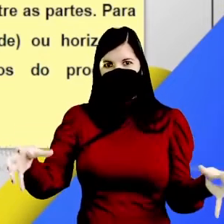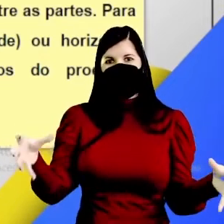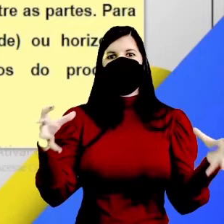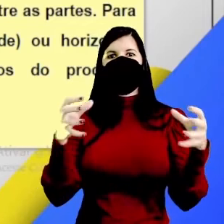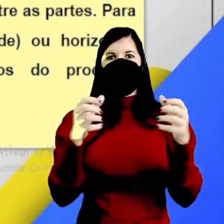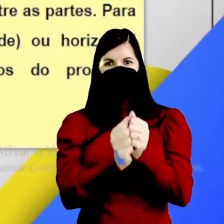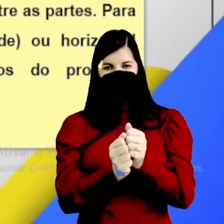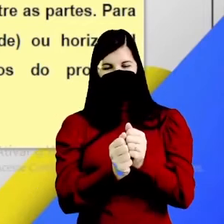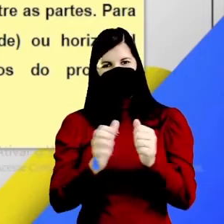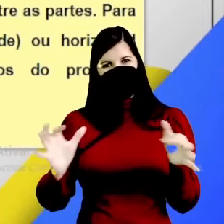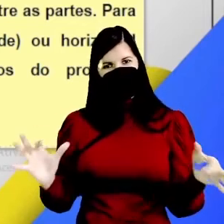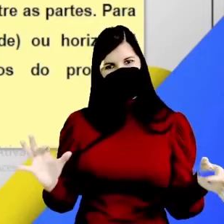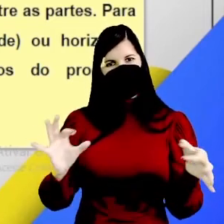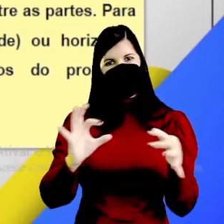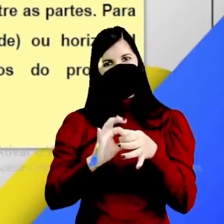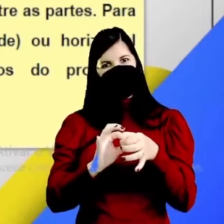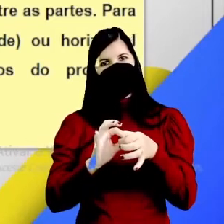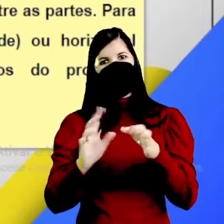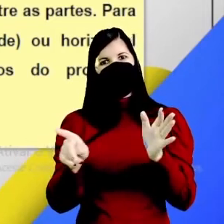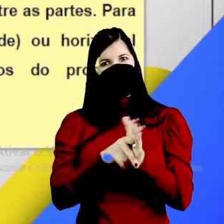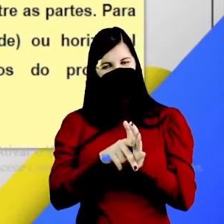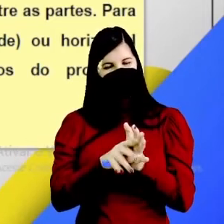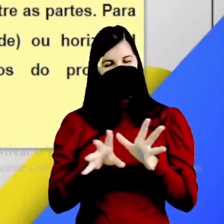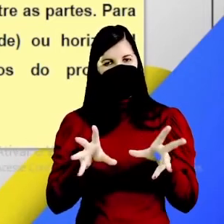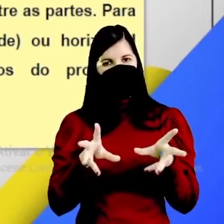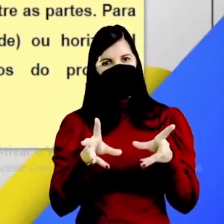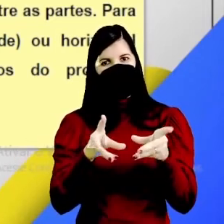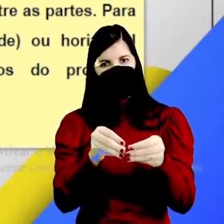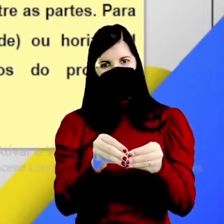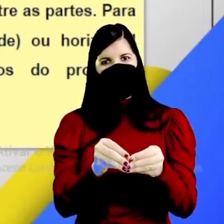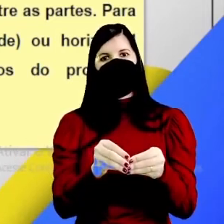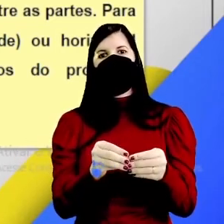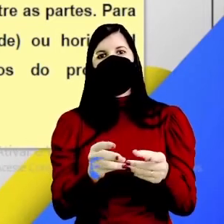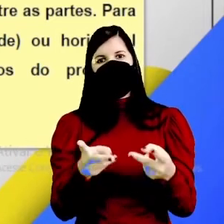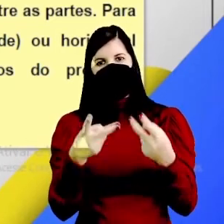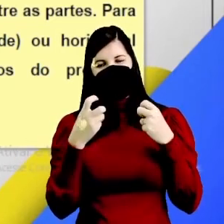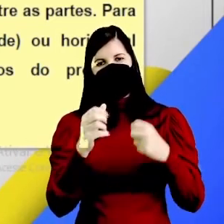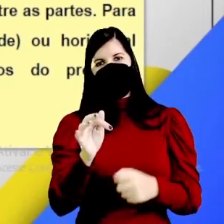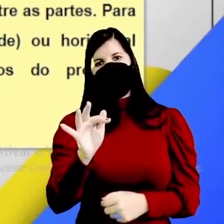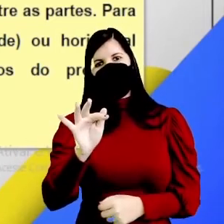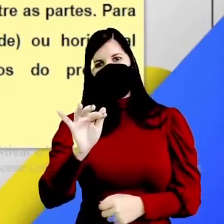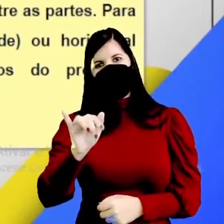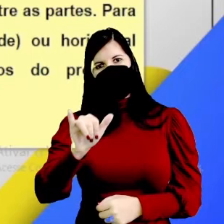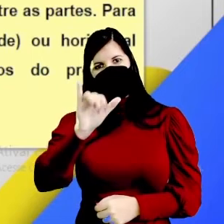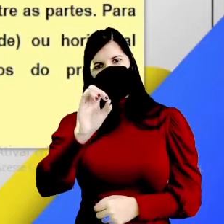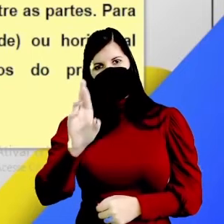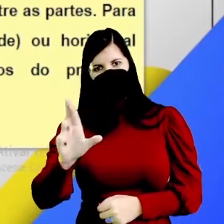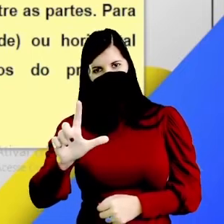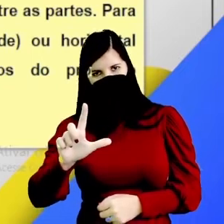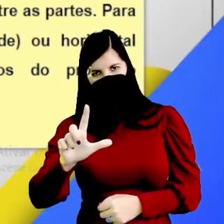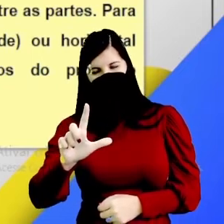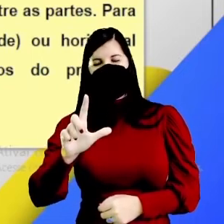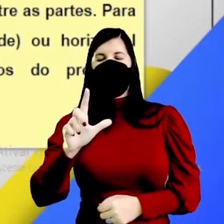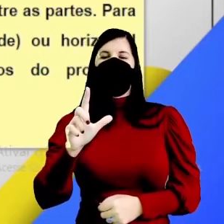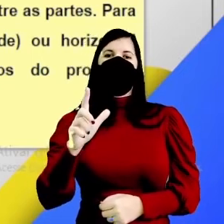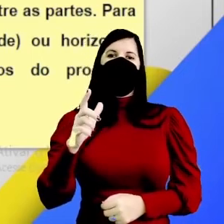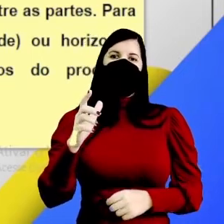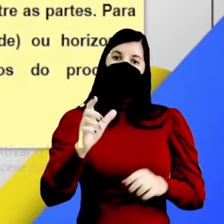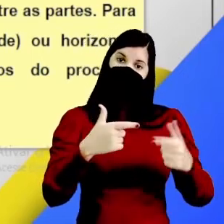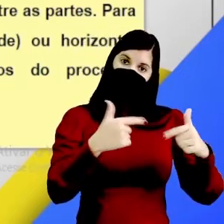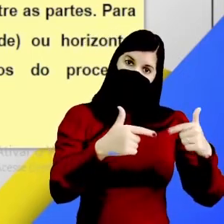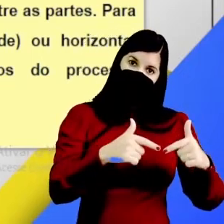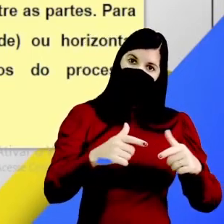sua forma, as relações entre as partes, tudo aquilo foi visto pelo Fayol. A divisão do trabalho, tudo isso poderia ser vertical